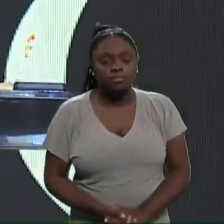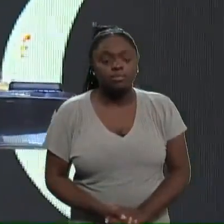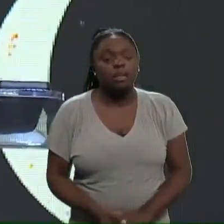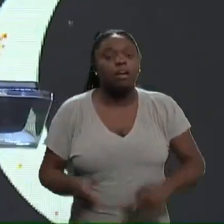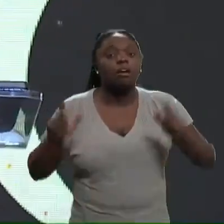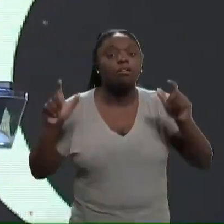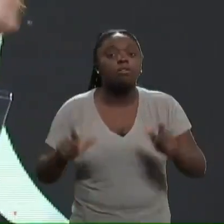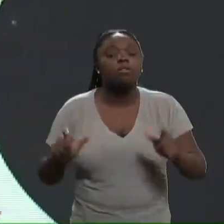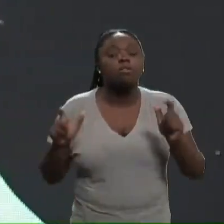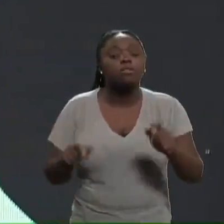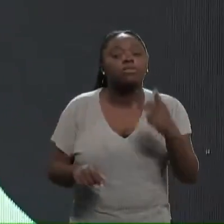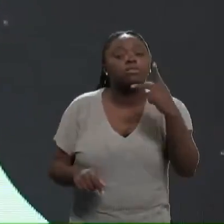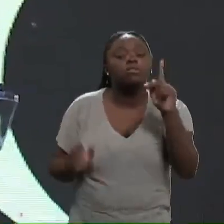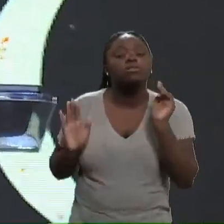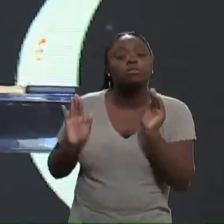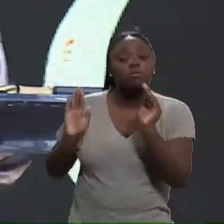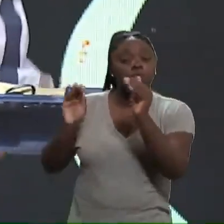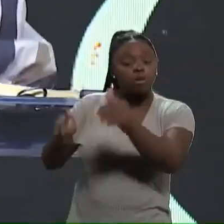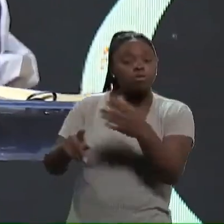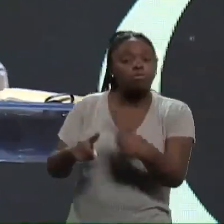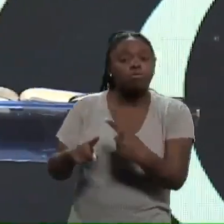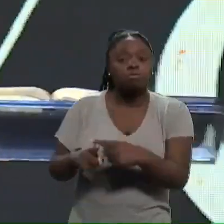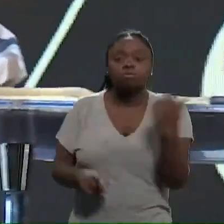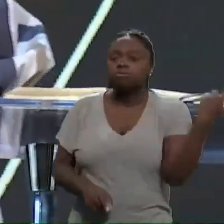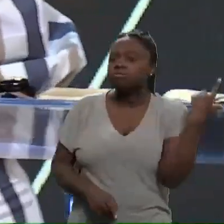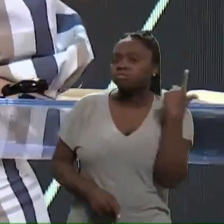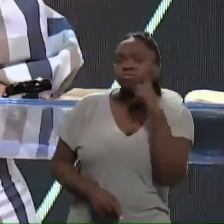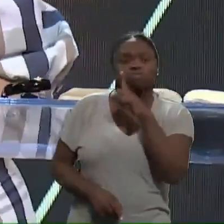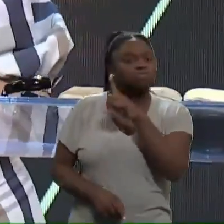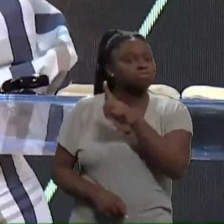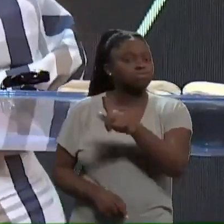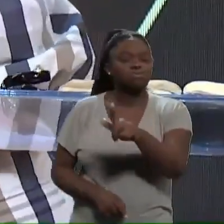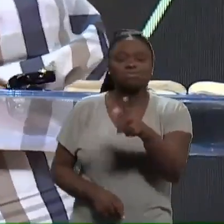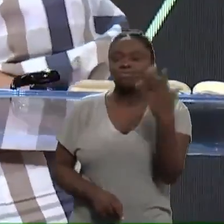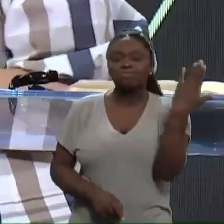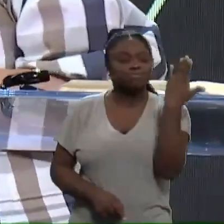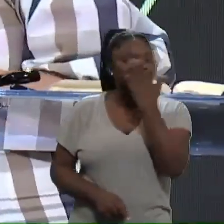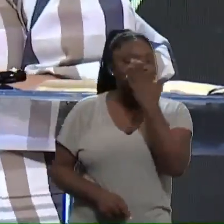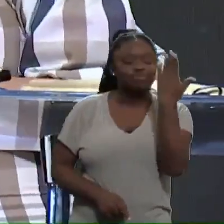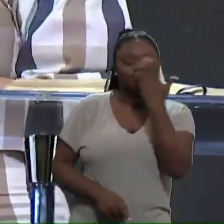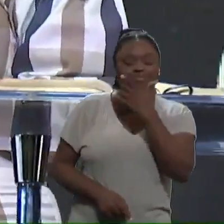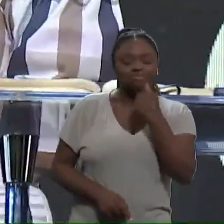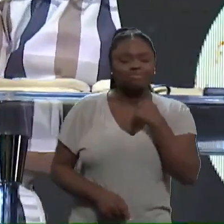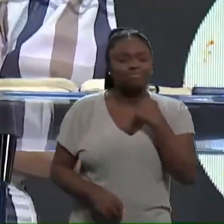Onde estão os seus olhos se você não consegue enxergar aquilo que eu estou fazendo?